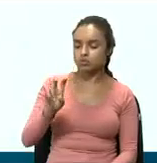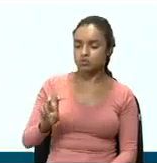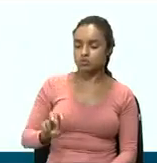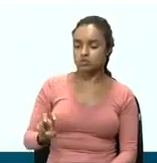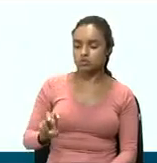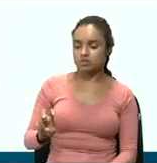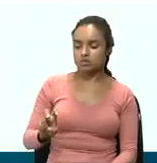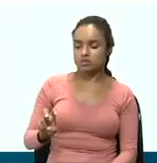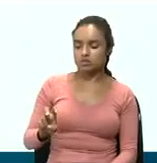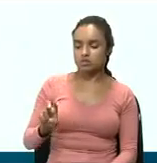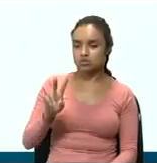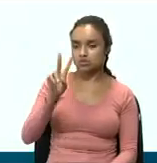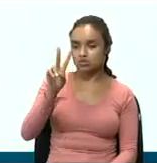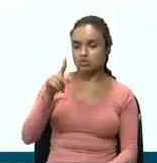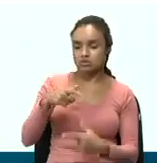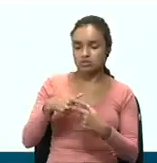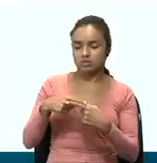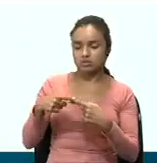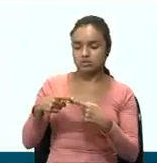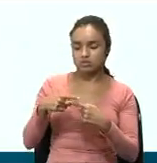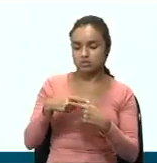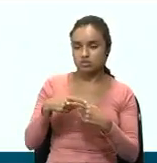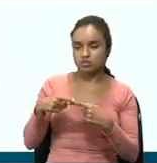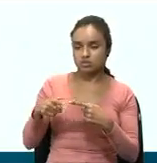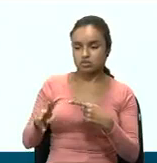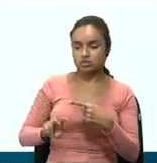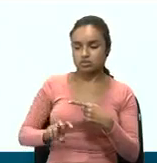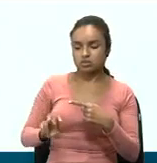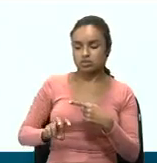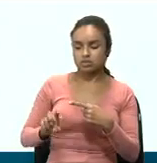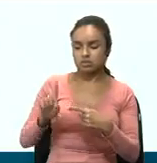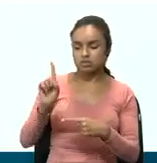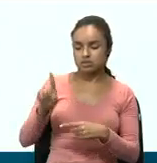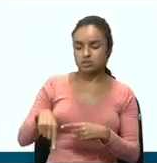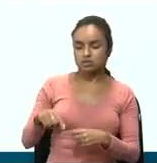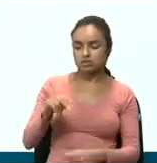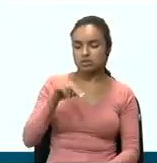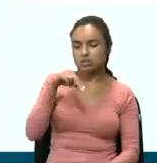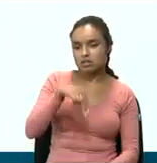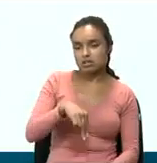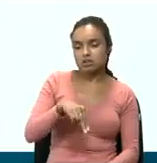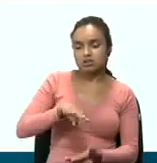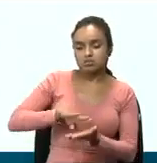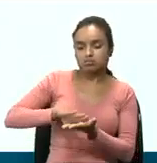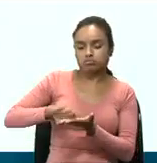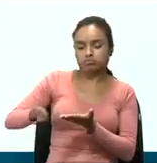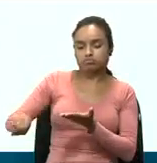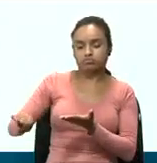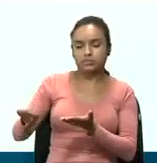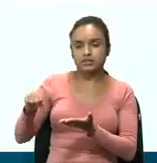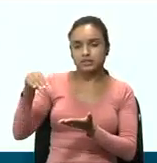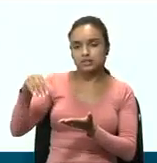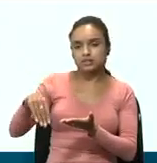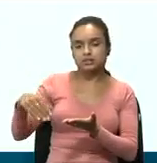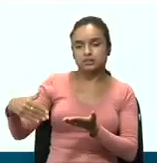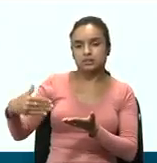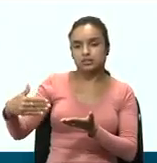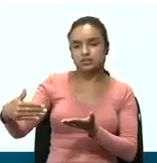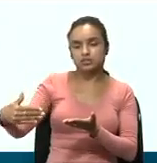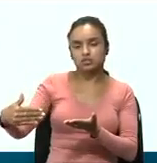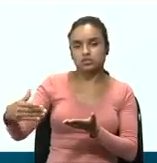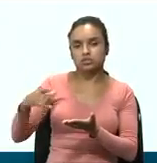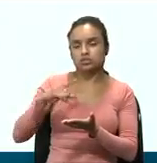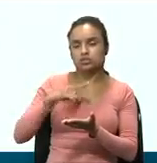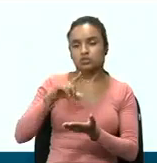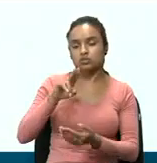elevado a quanto? Sempre esse n foi retirado, a gente pode ver esse padrão, retirado uma unidade.